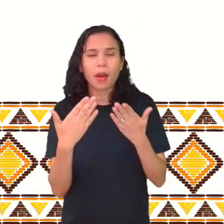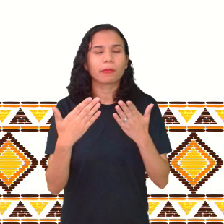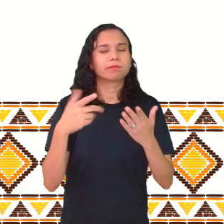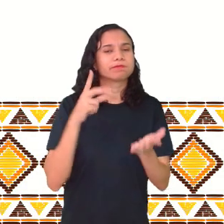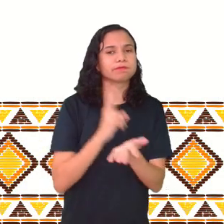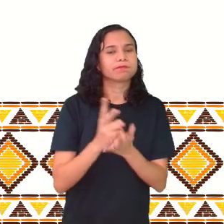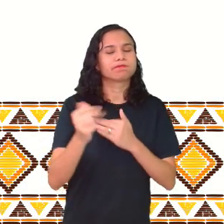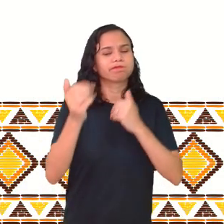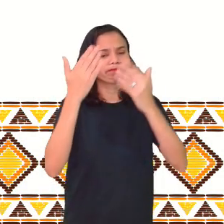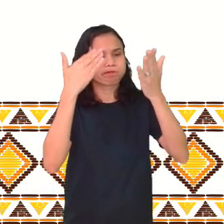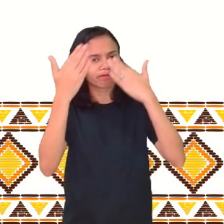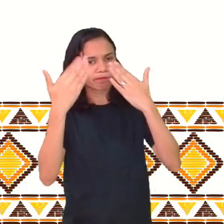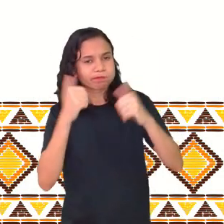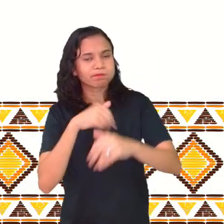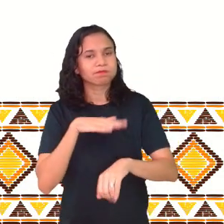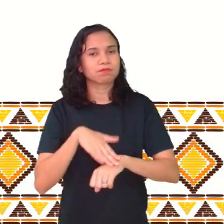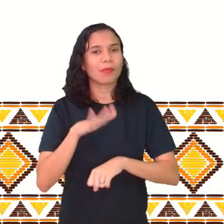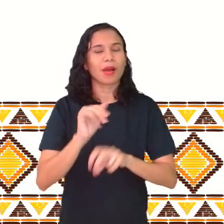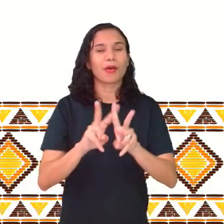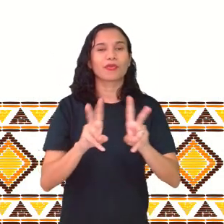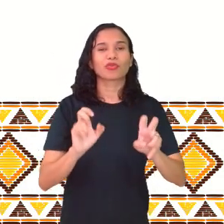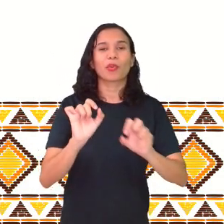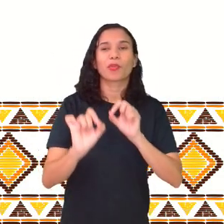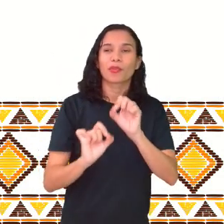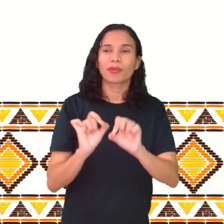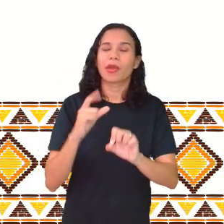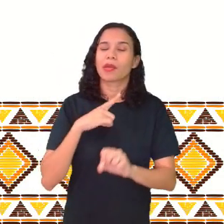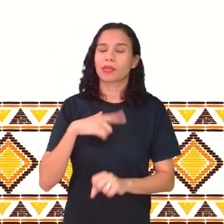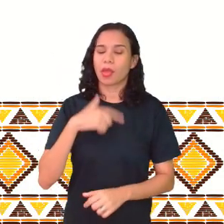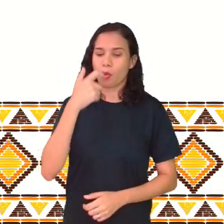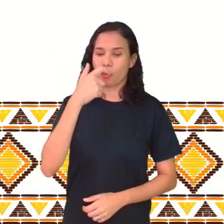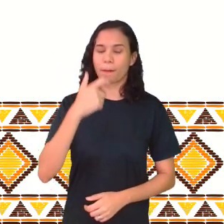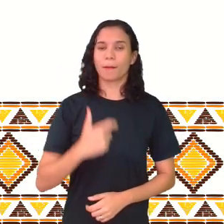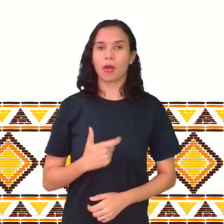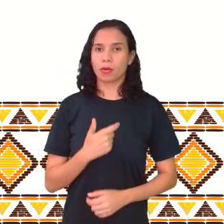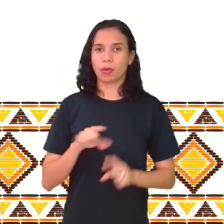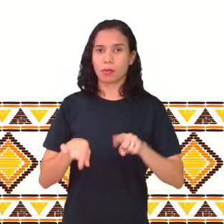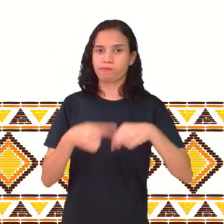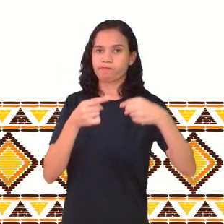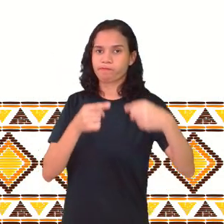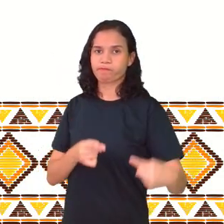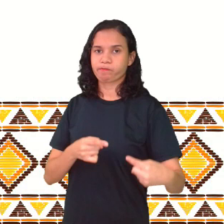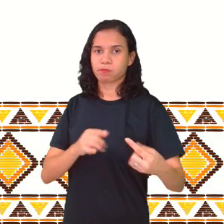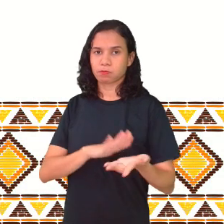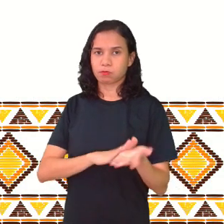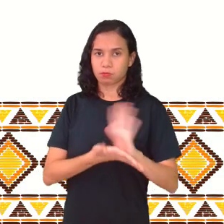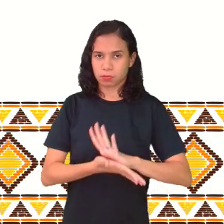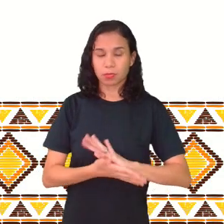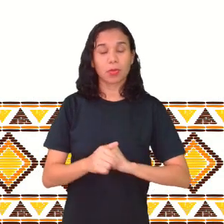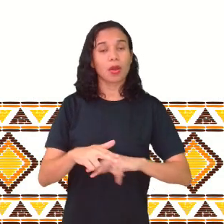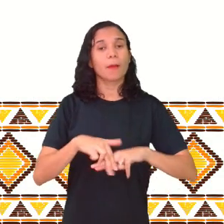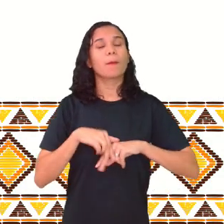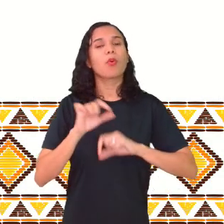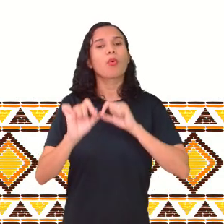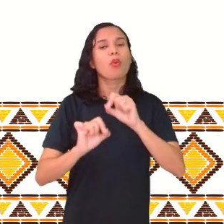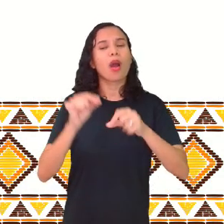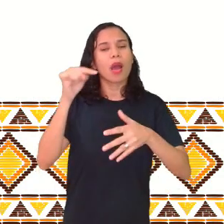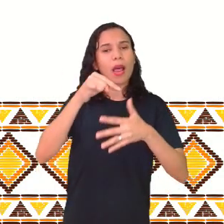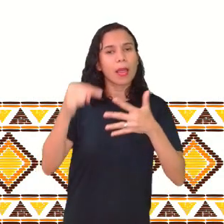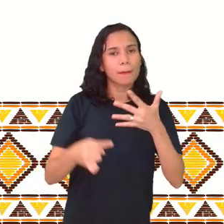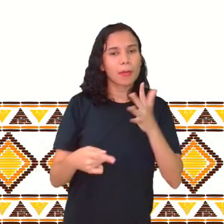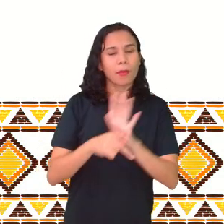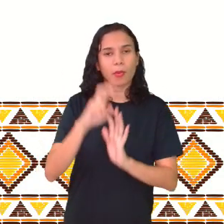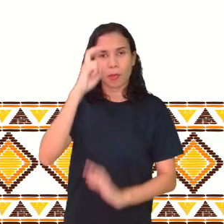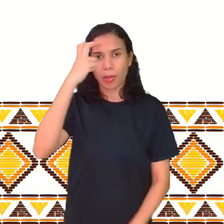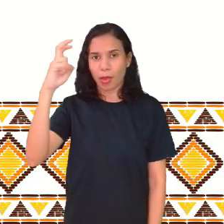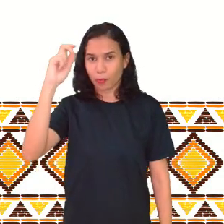debater cada vez mais, justamente para ter essa postura antirracista. Quais os elementos da cultura